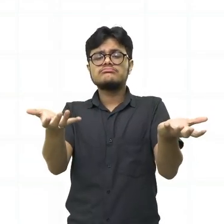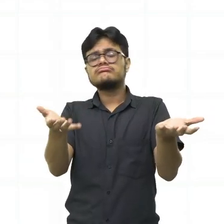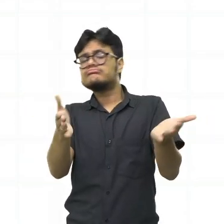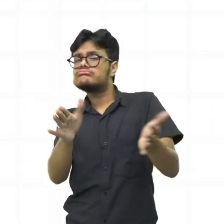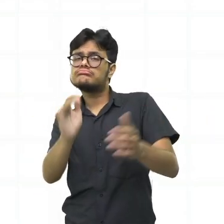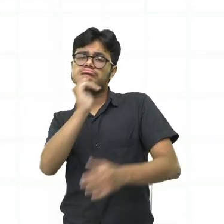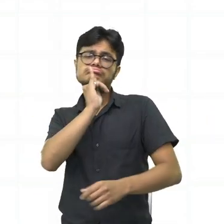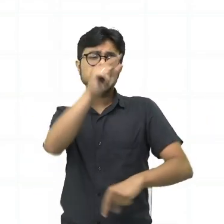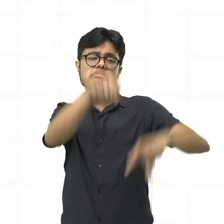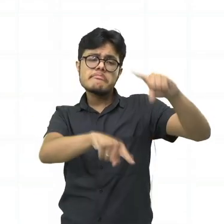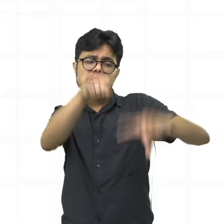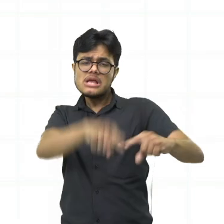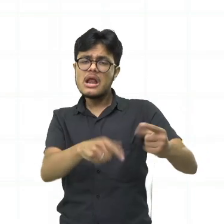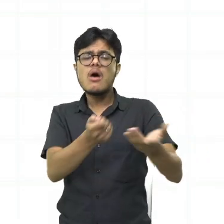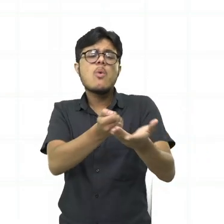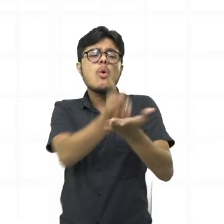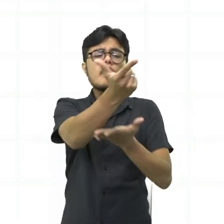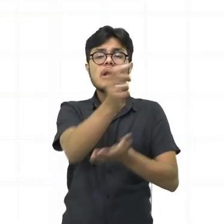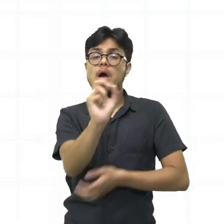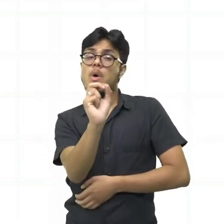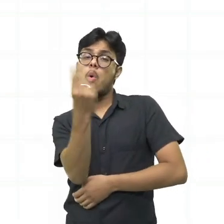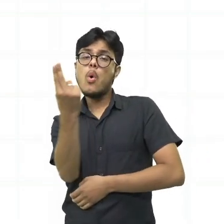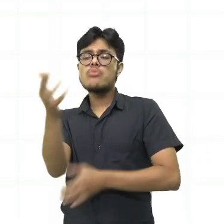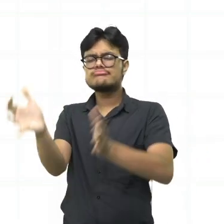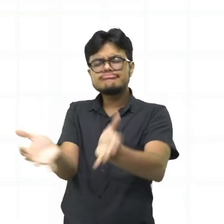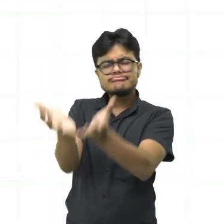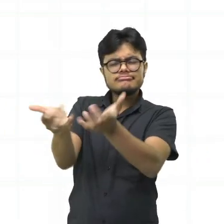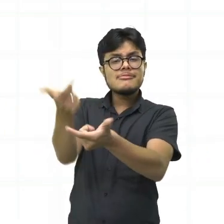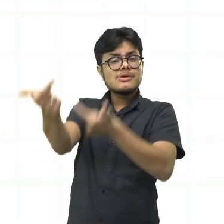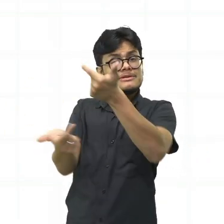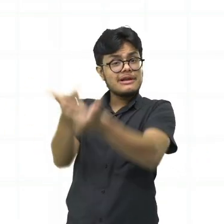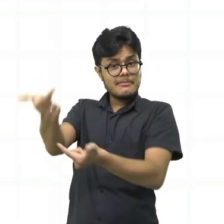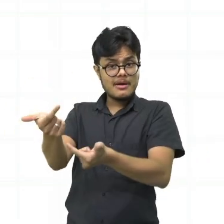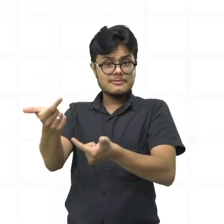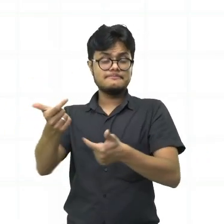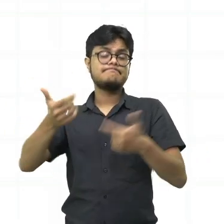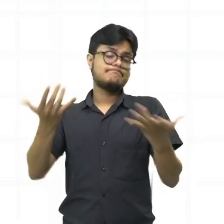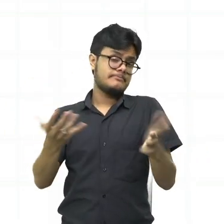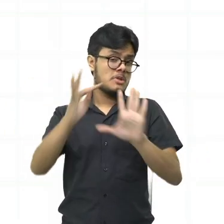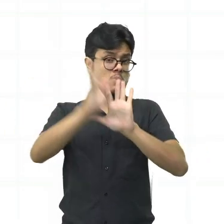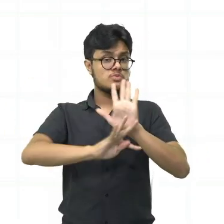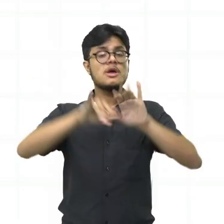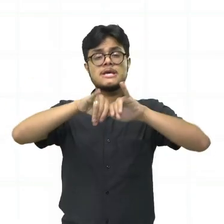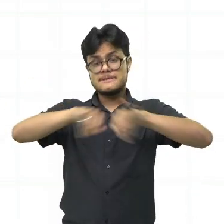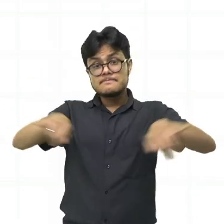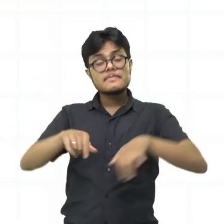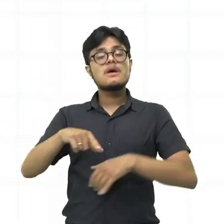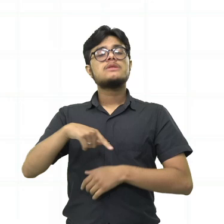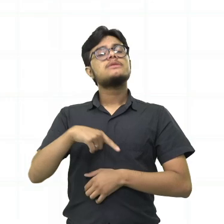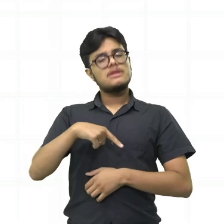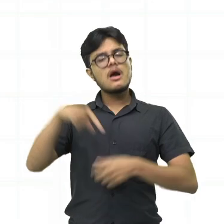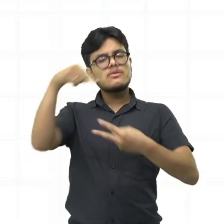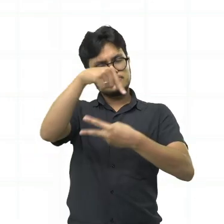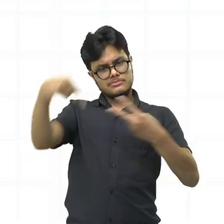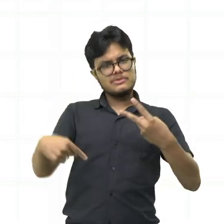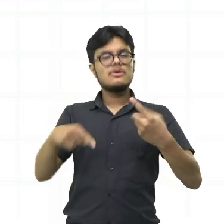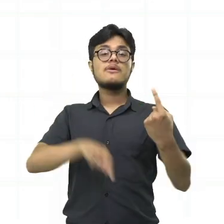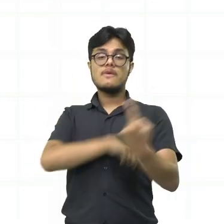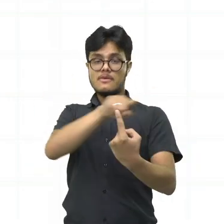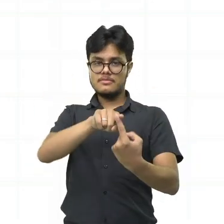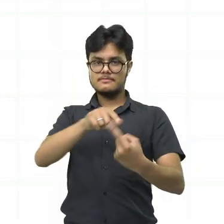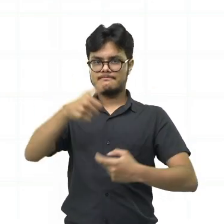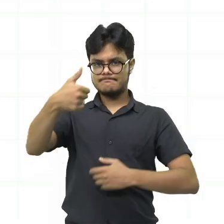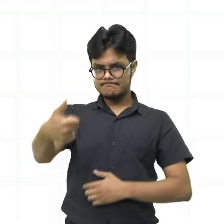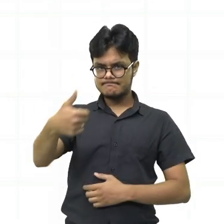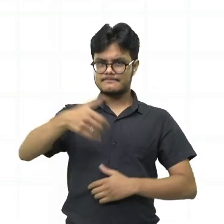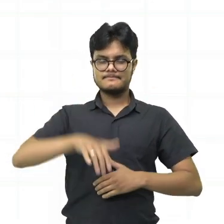um produto ou serviço. Tá? O texto publicitário, ele vai convencer ou incentivar o consumo, né, o produto